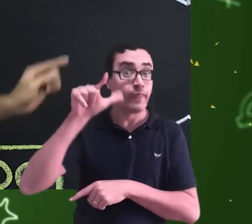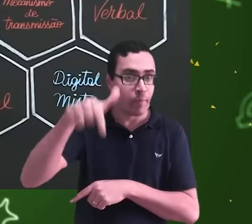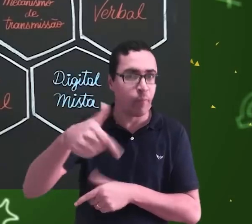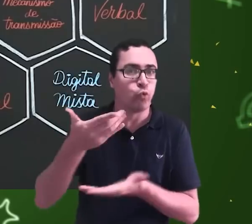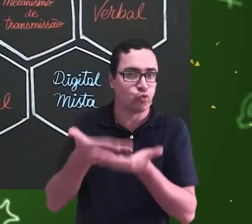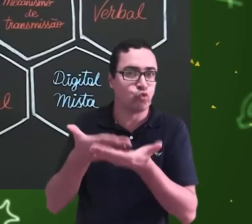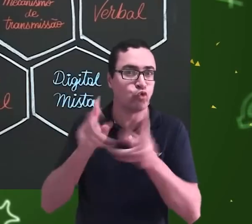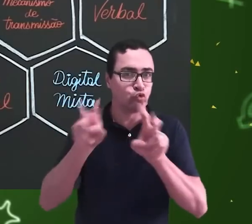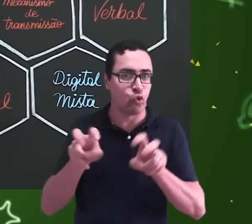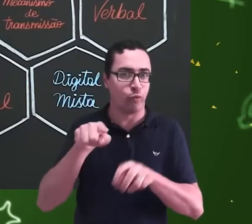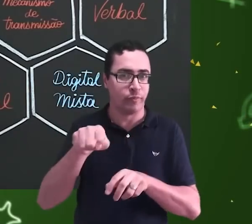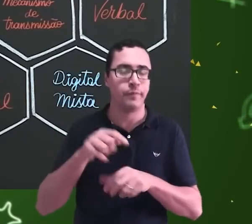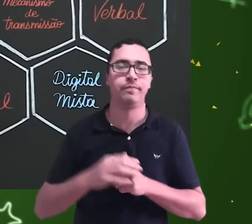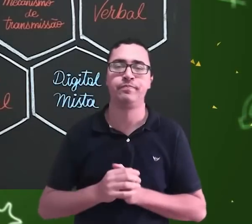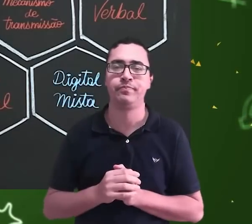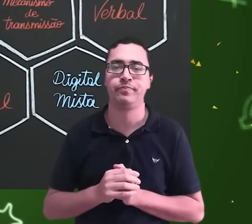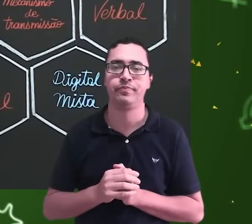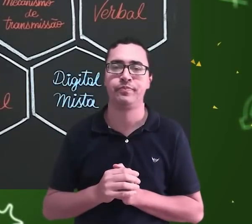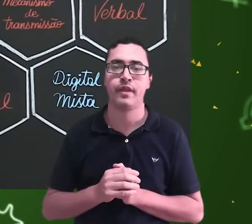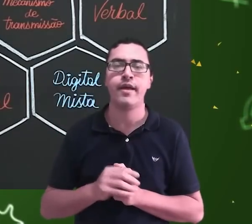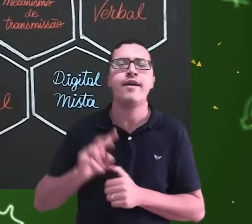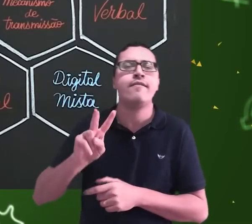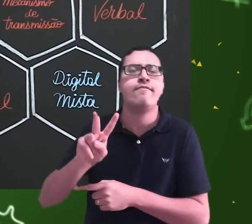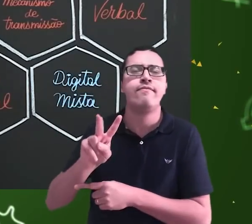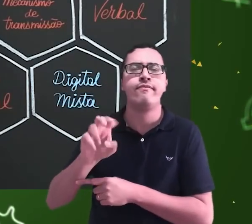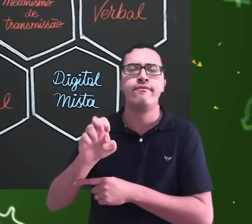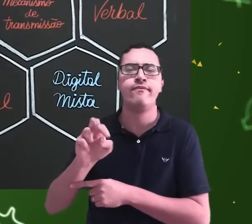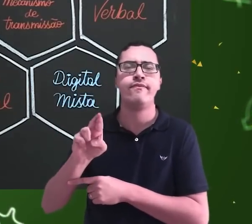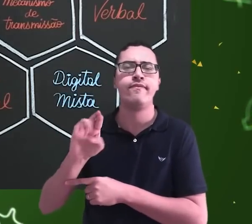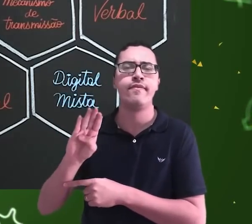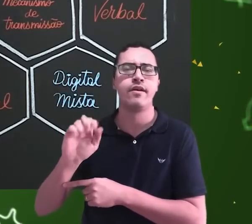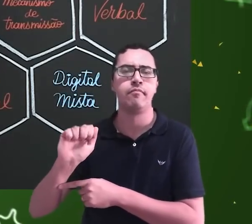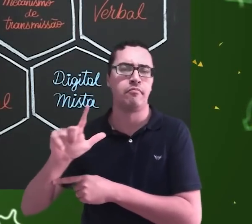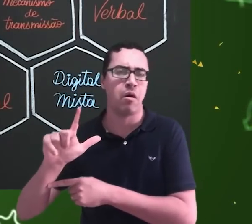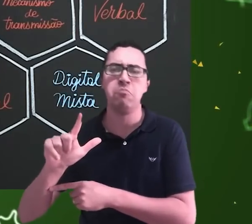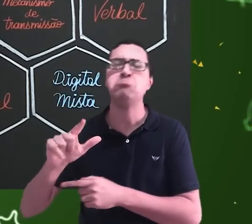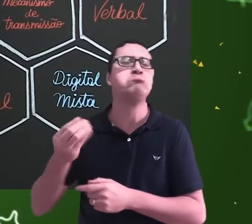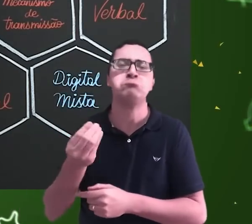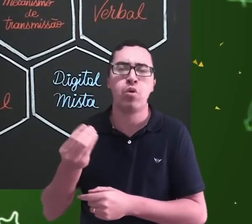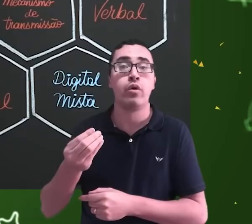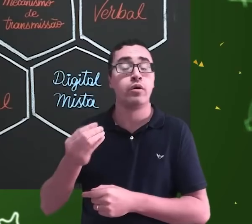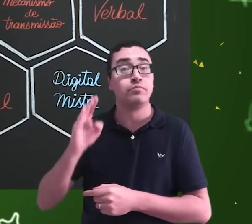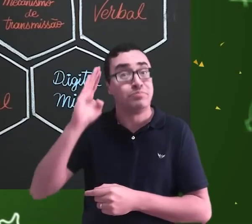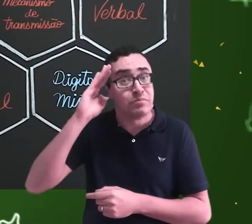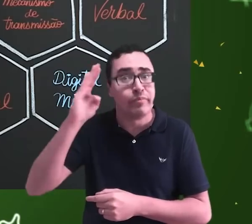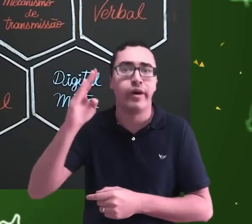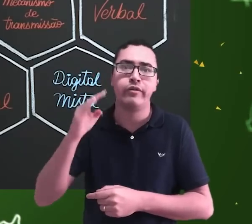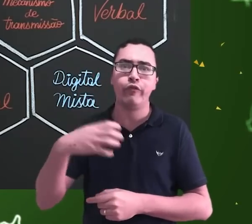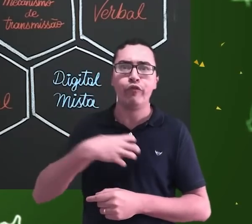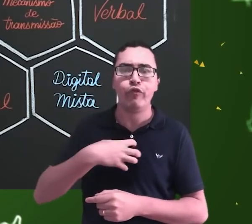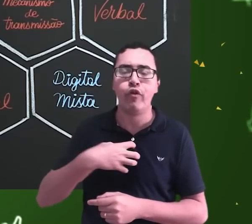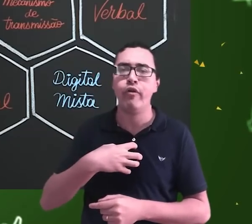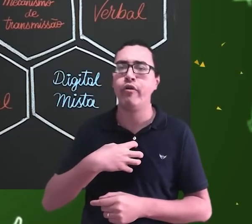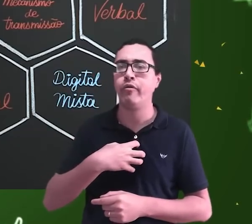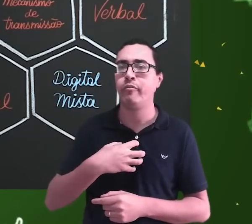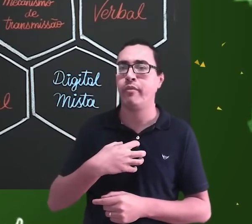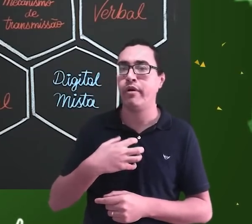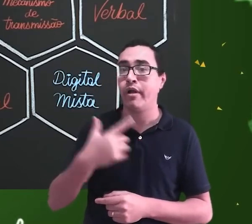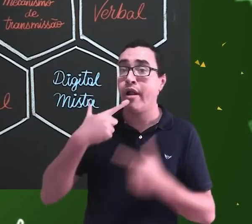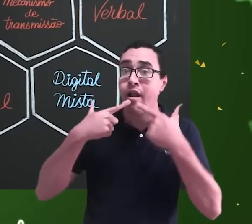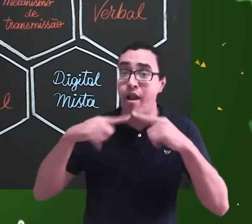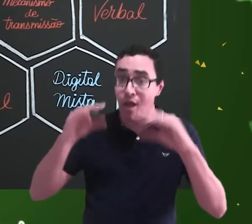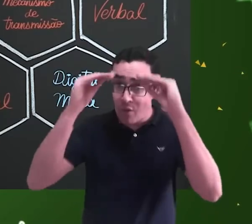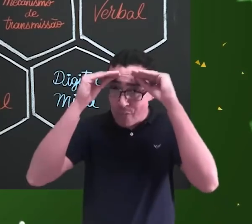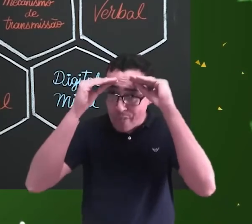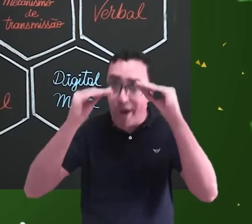pouco. Verbal, por quê? Porque uma das principais formas de linguagem, uma das principais formas de comunicação que o ser humano utiliza